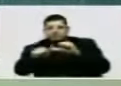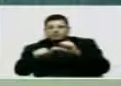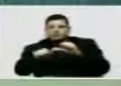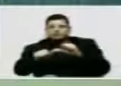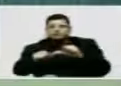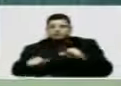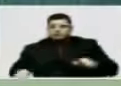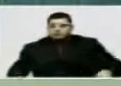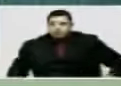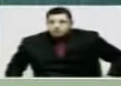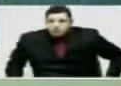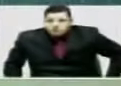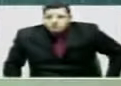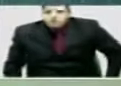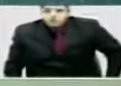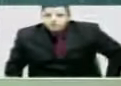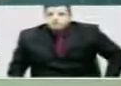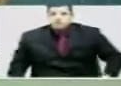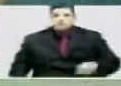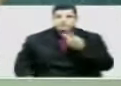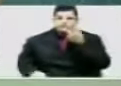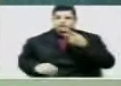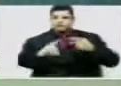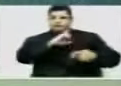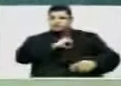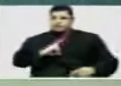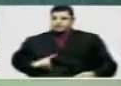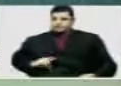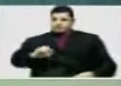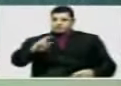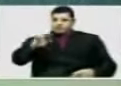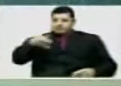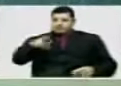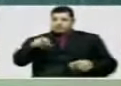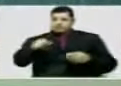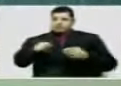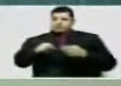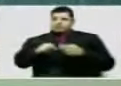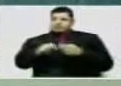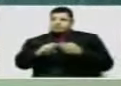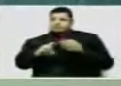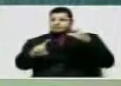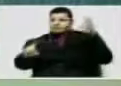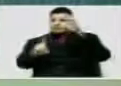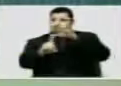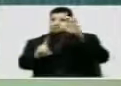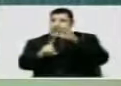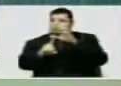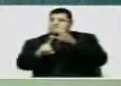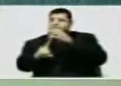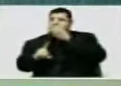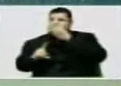contraditado, e quando digo eu, deputado Luiz Castro, deputado Zé Ricardo, e afrontado